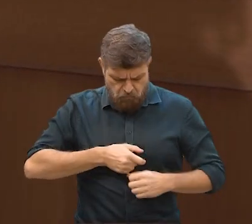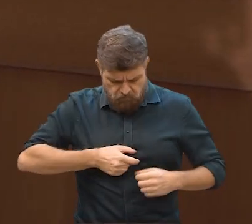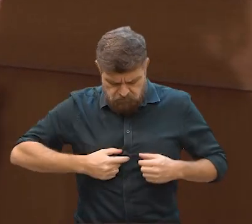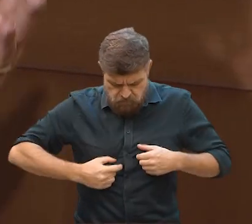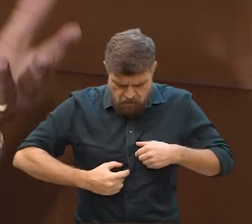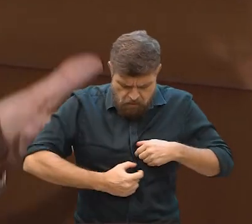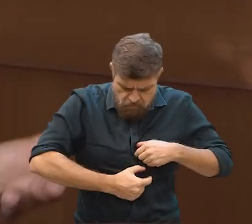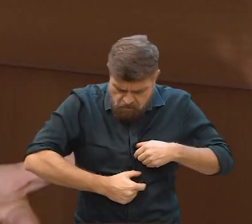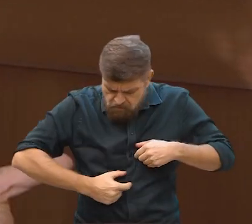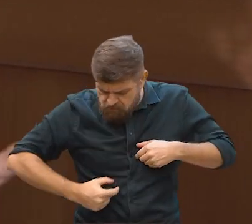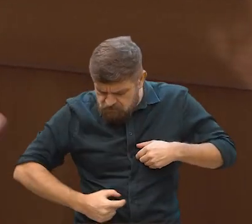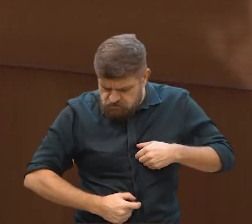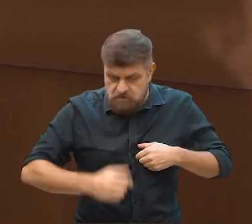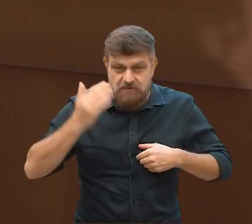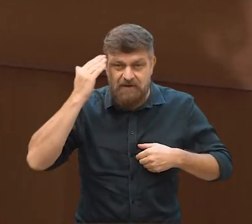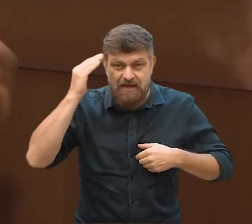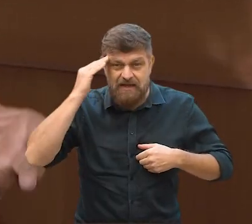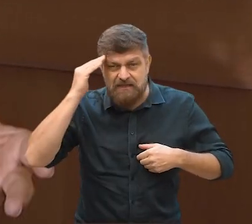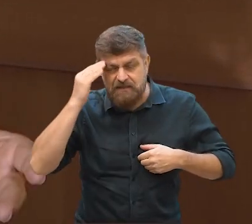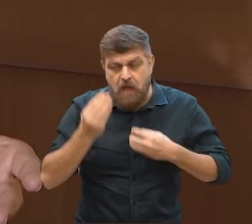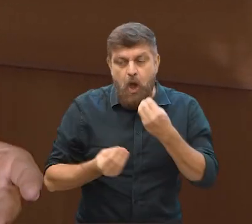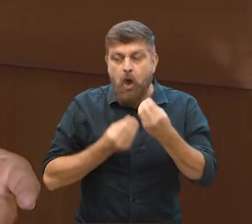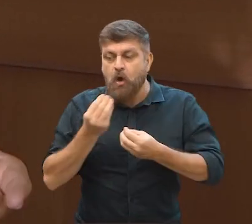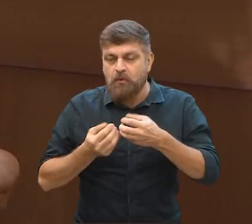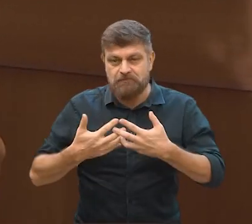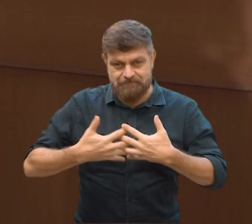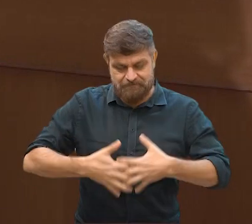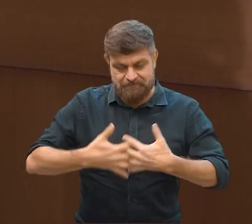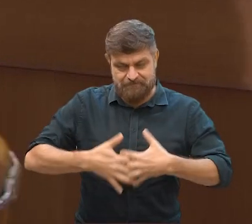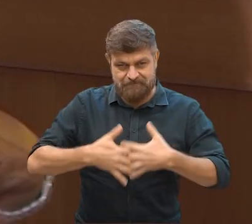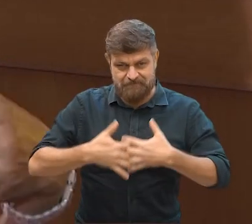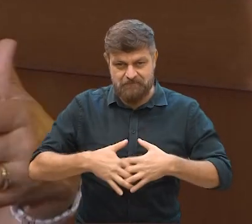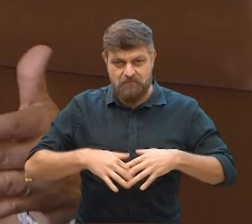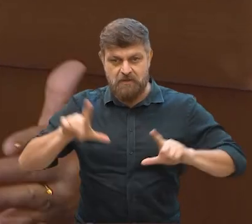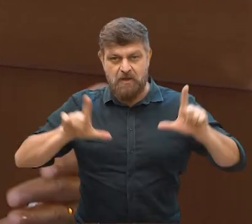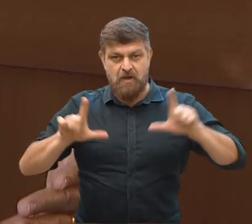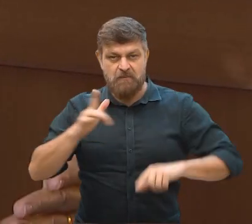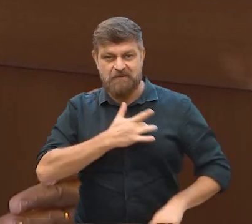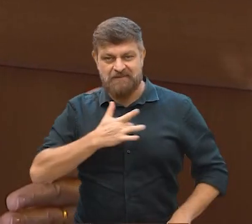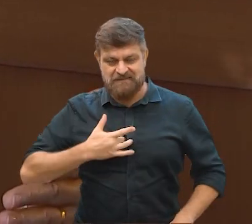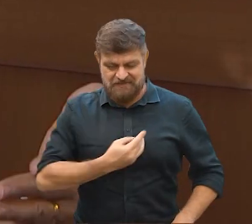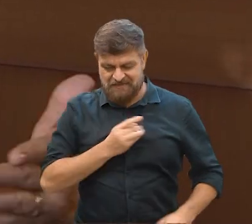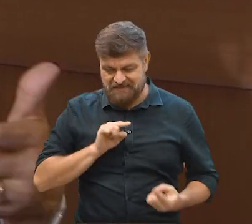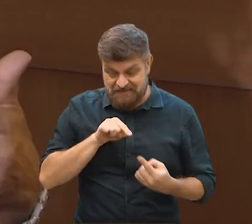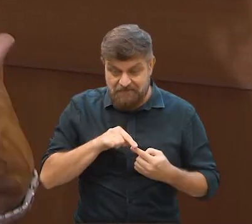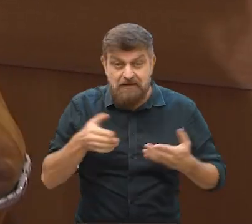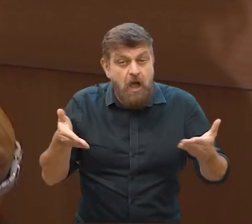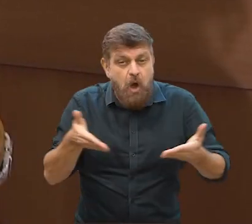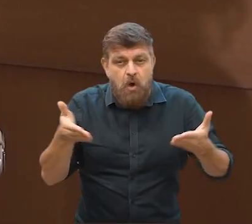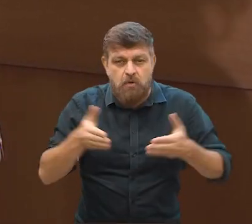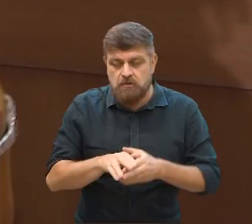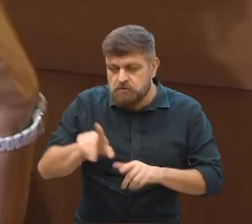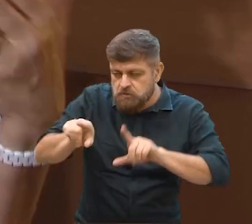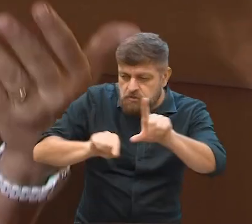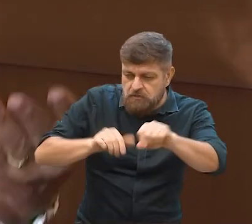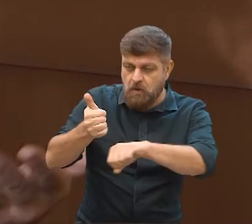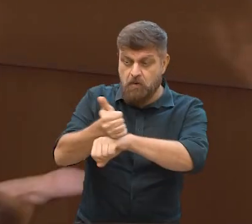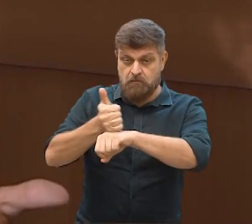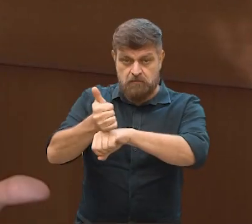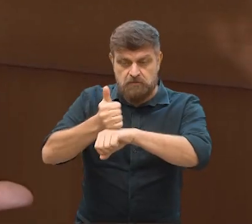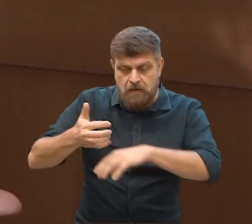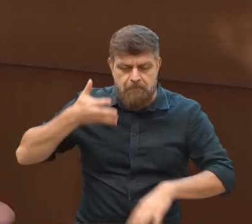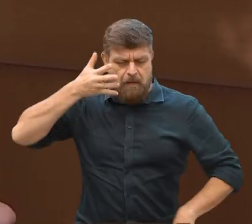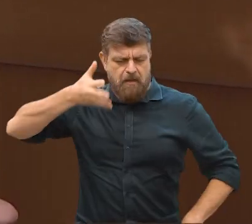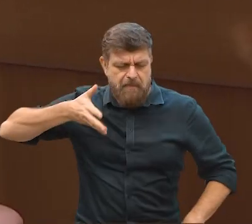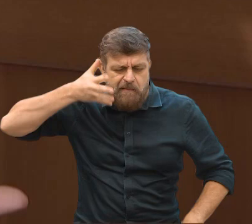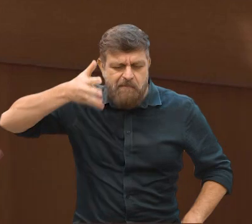vai entender o aparelho digestório, que partes são essas, e é por isso que o programa Saúde é Vida de hoje escolheu